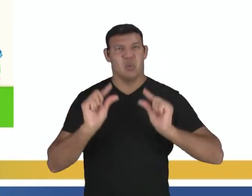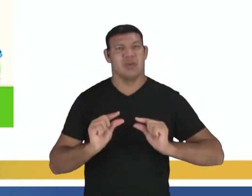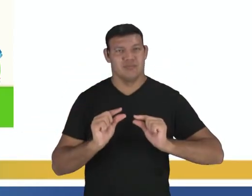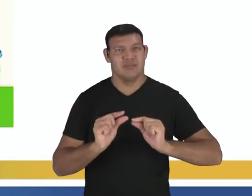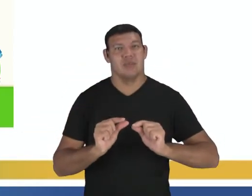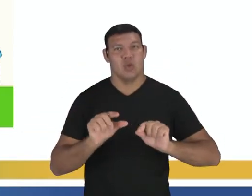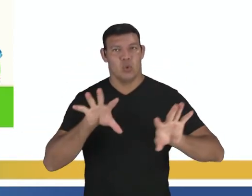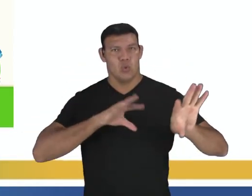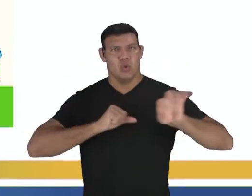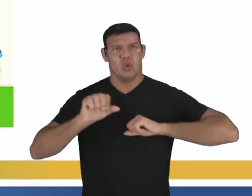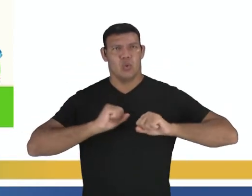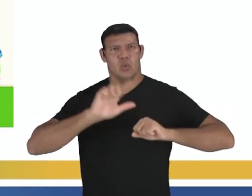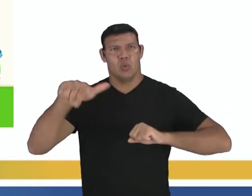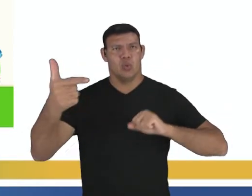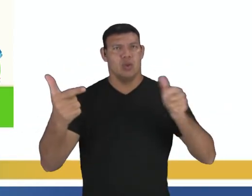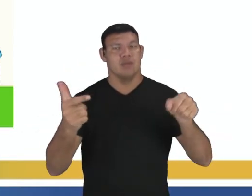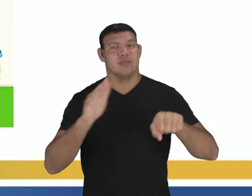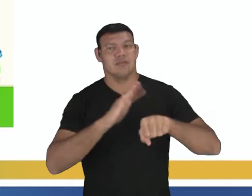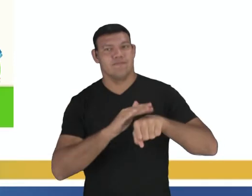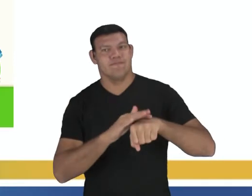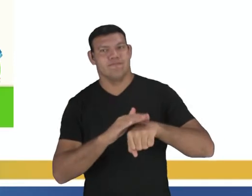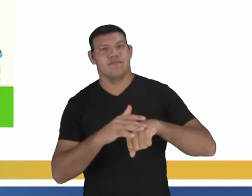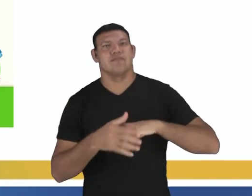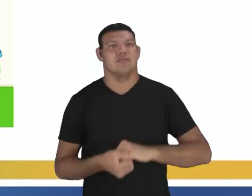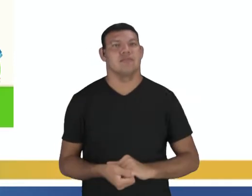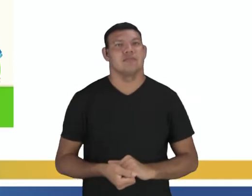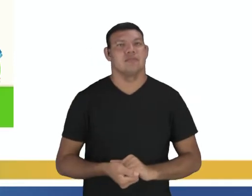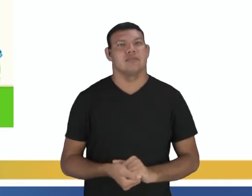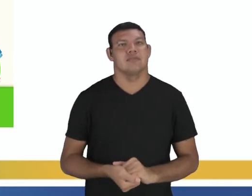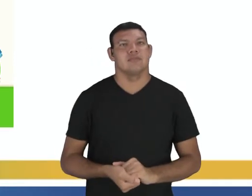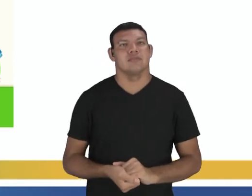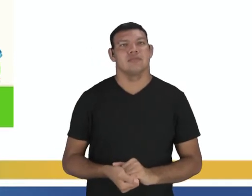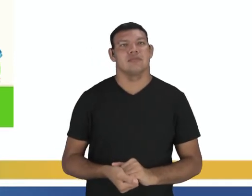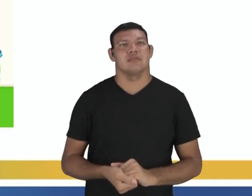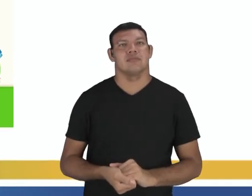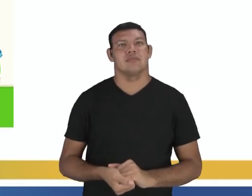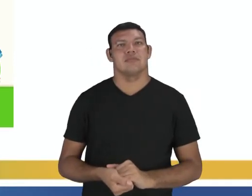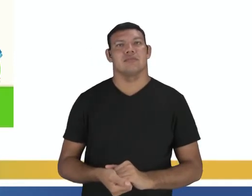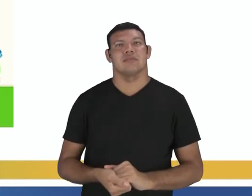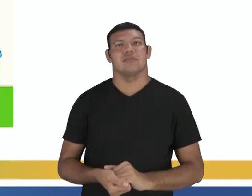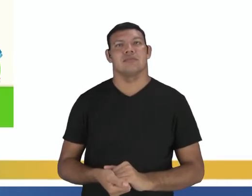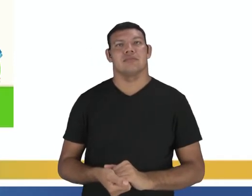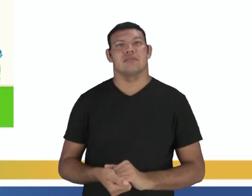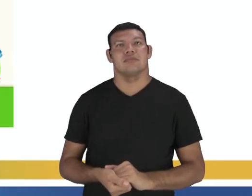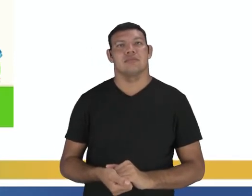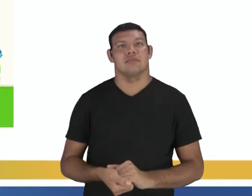doenças oportunistas. Se a pessoa com HIV fizer o tratamento, ela nunca chega até o estágio de AIDS, tá?